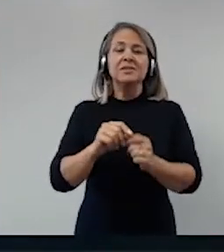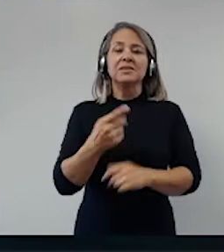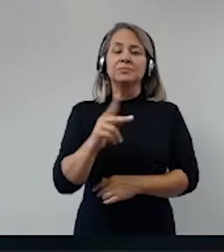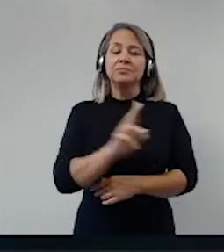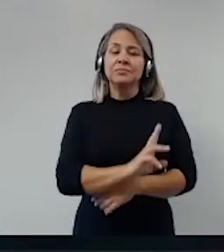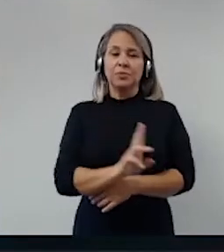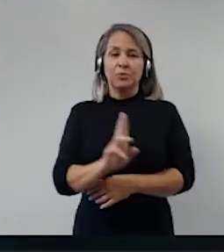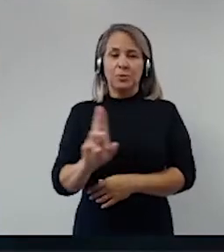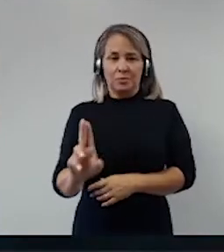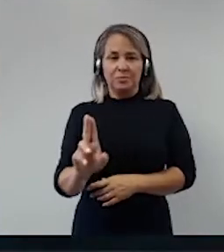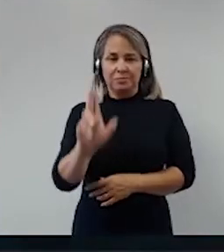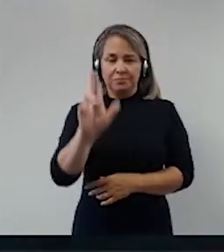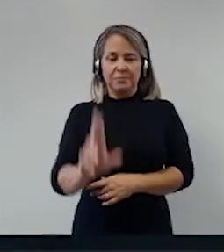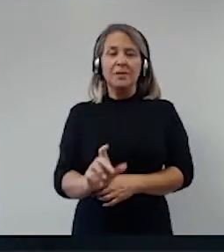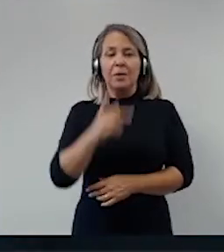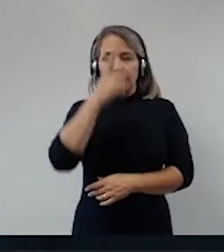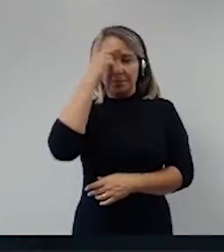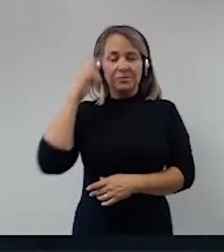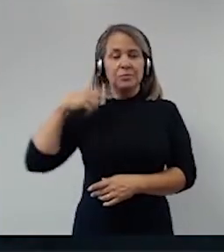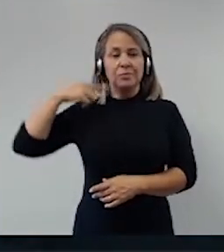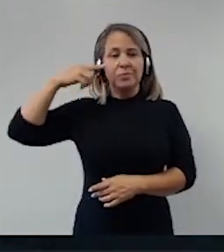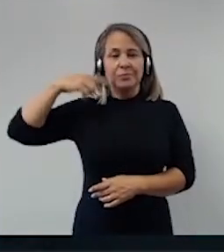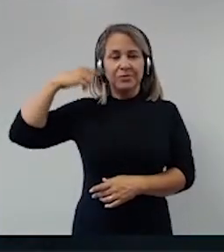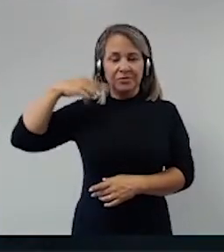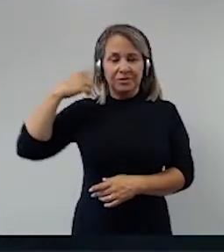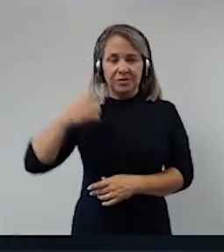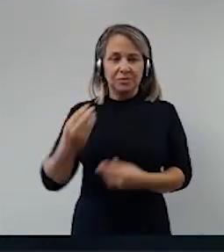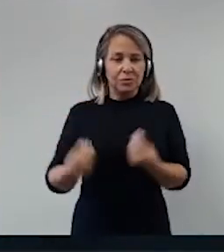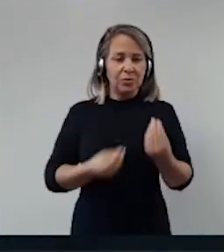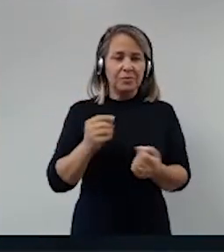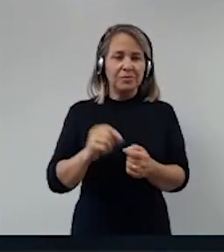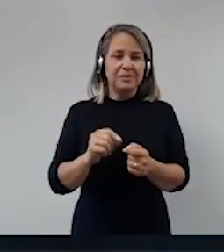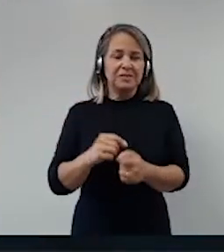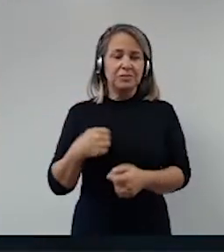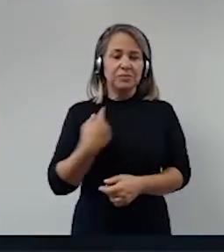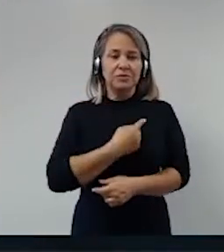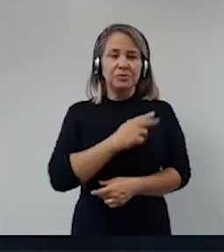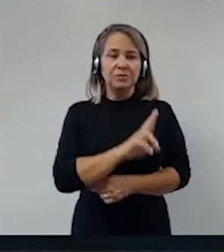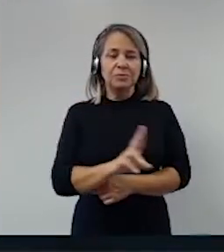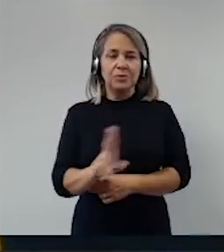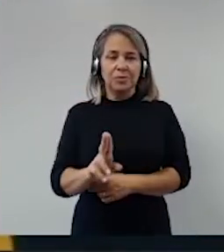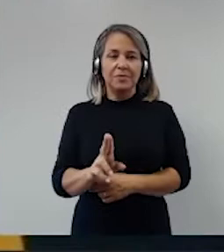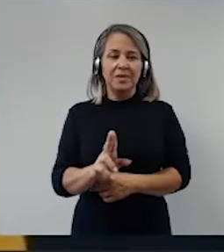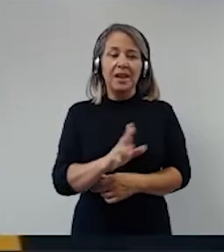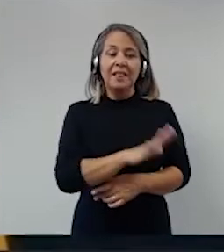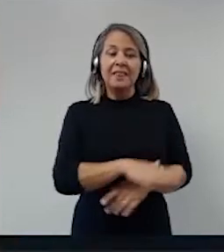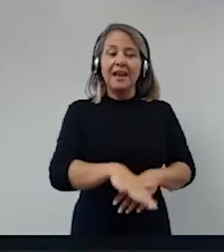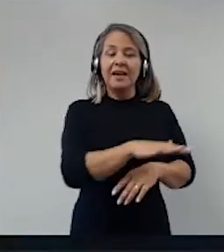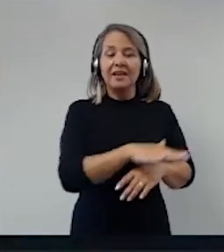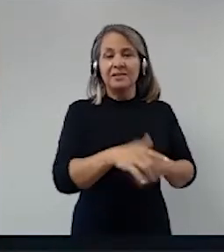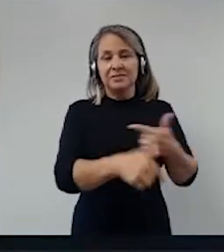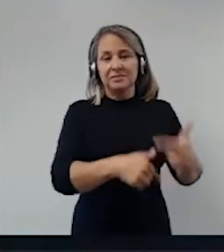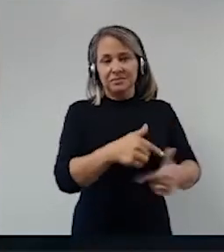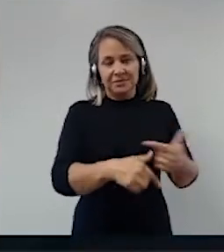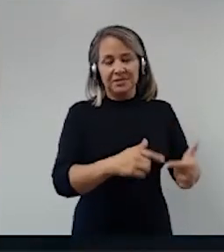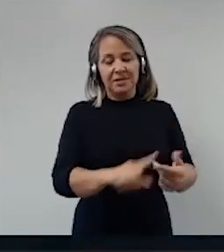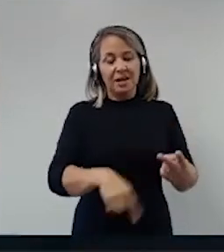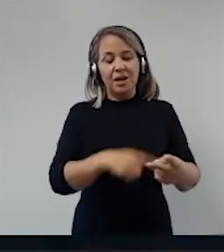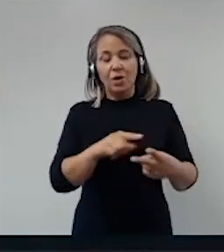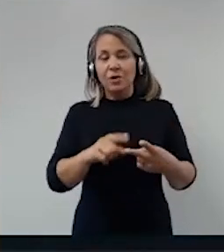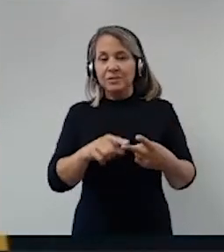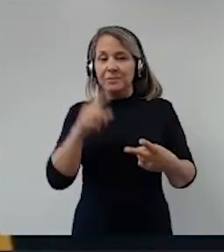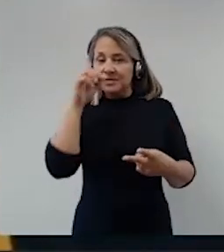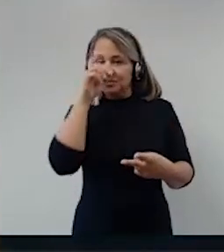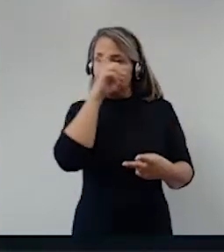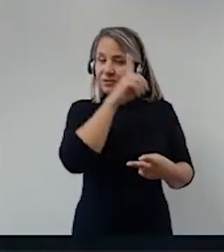gente fala, né, comumente, como a gente vai fazer o nosso nome na área que a gente vai atuar. Outra questão são as